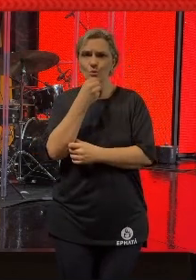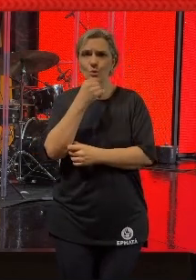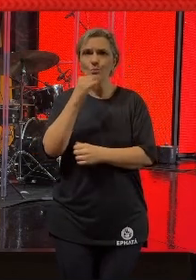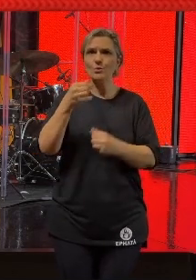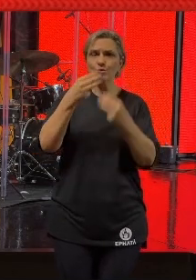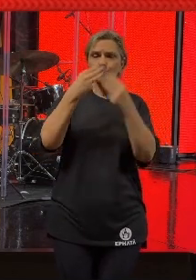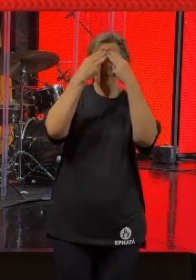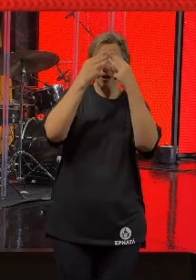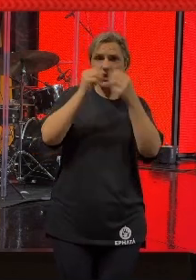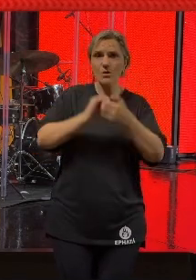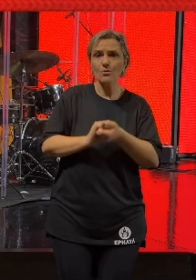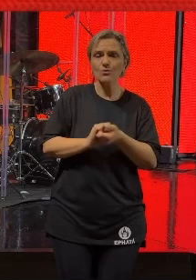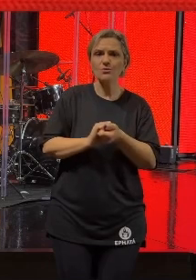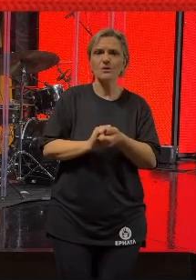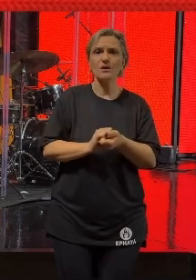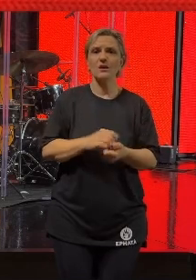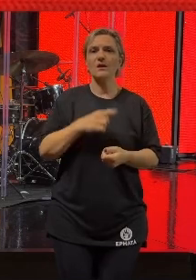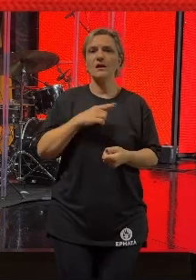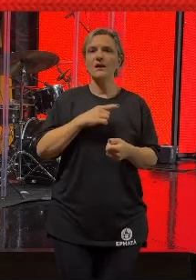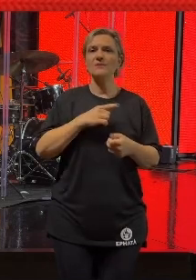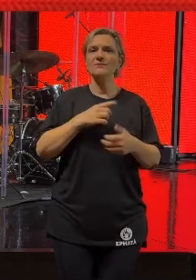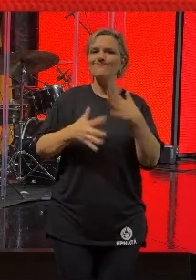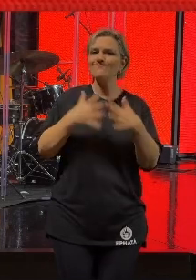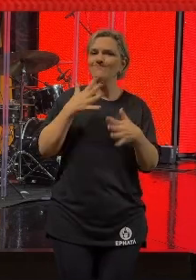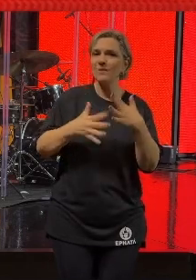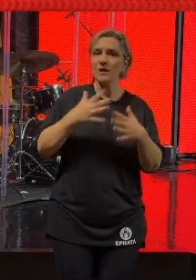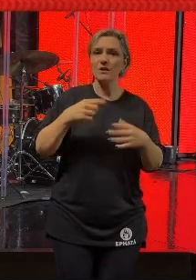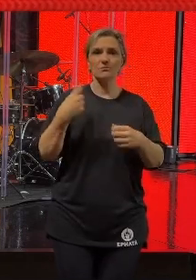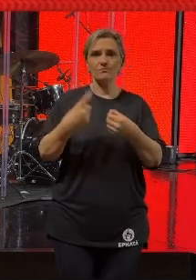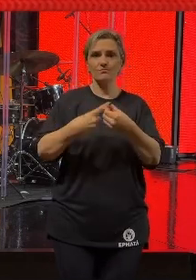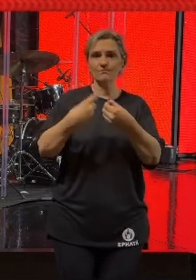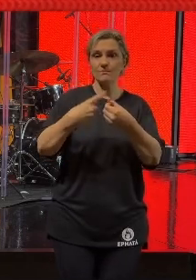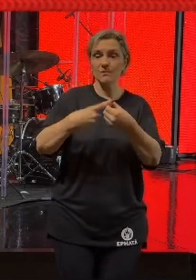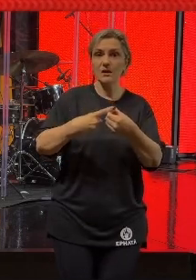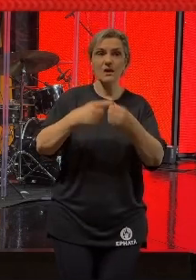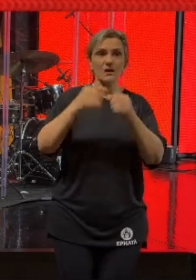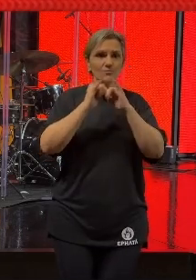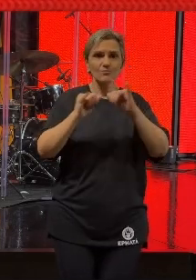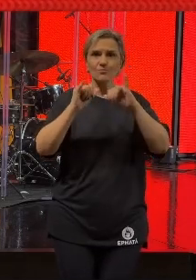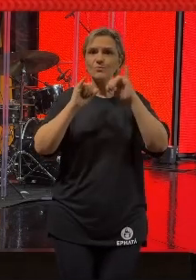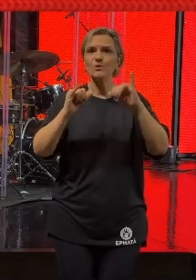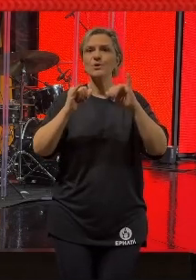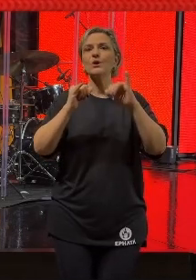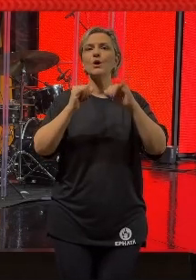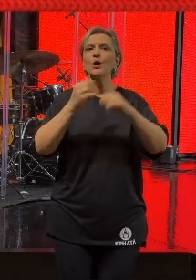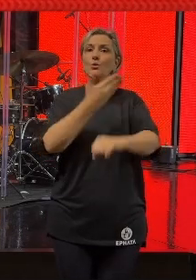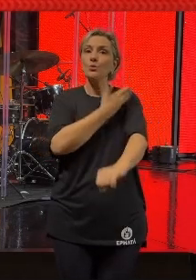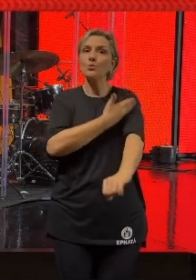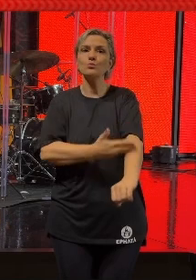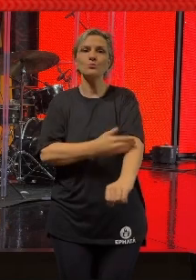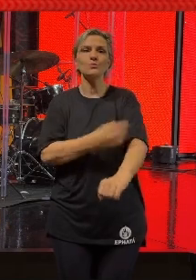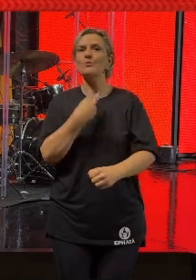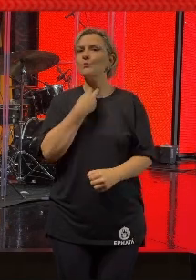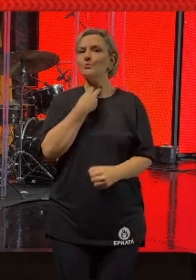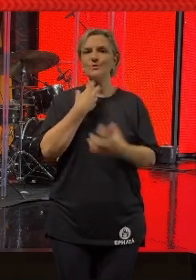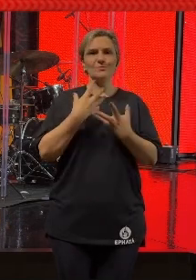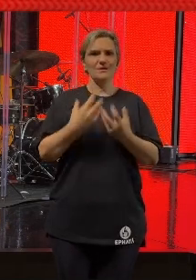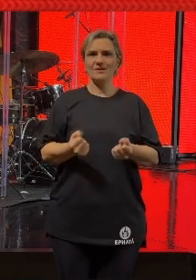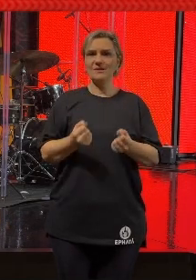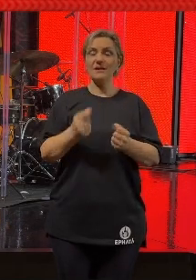judeus, perturbaram a nossa cidade e propagando costumes que nós não podemos aceitar